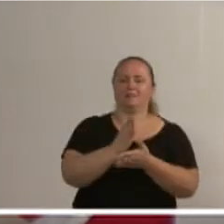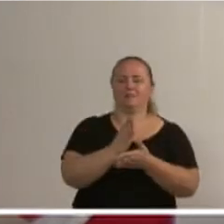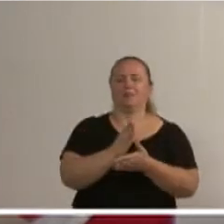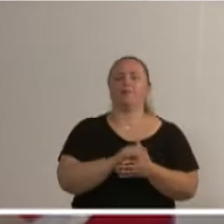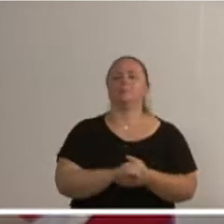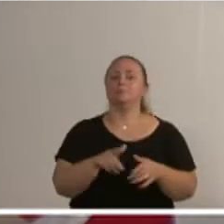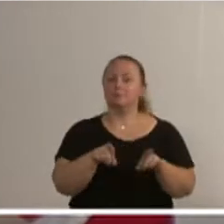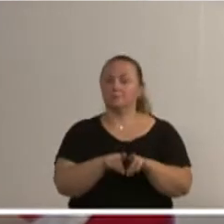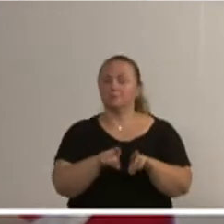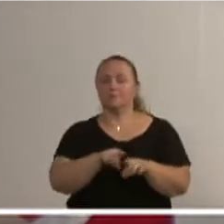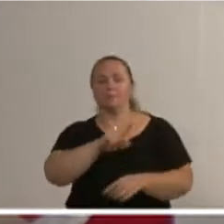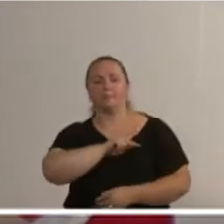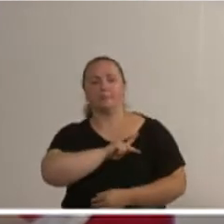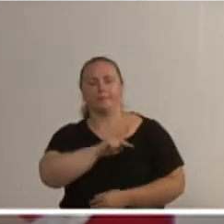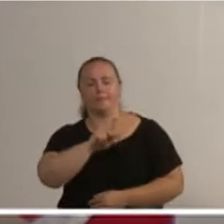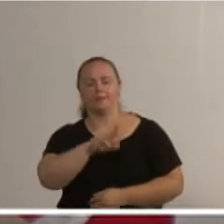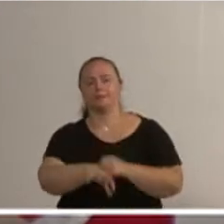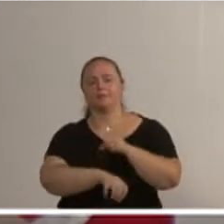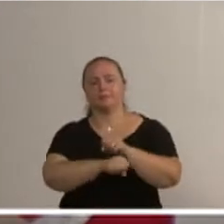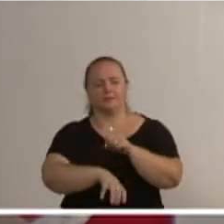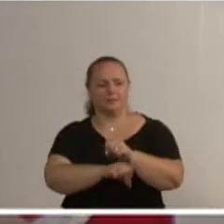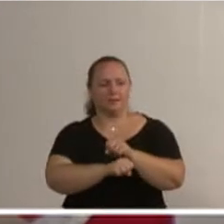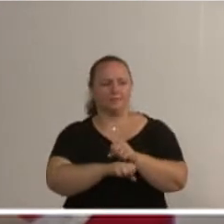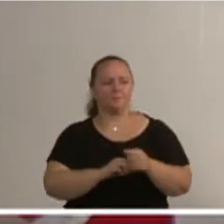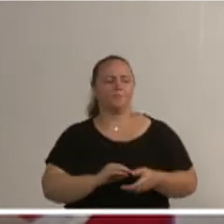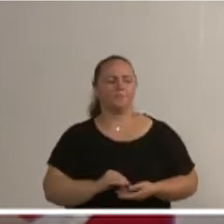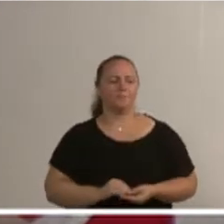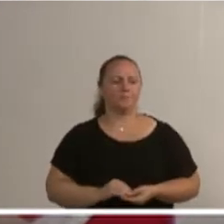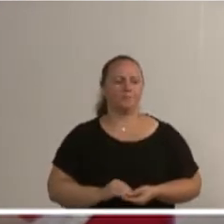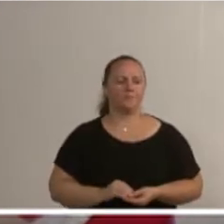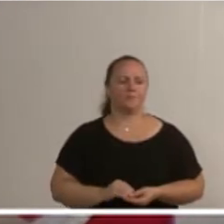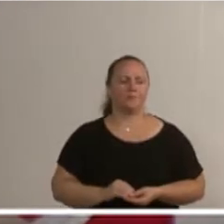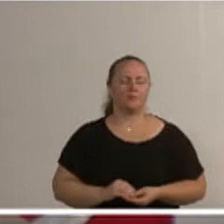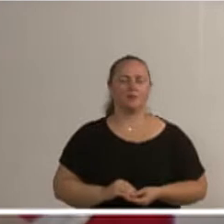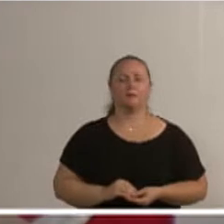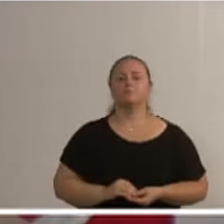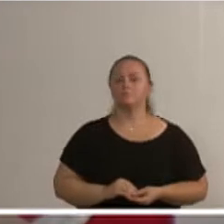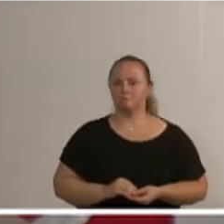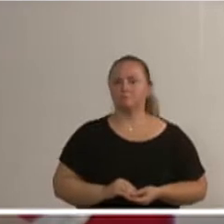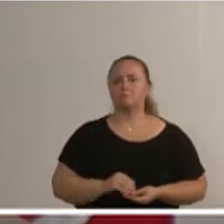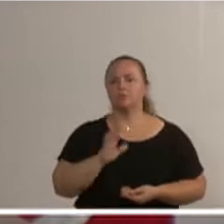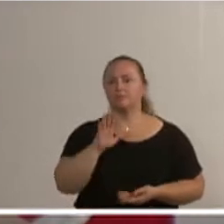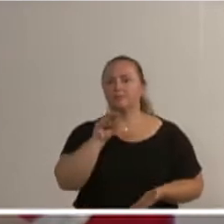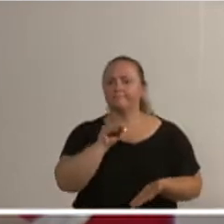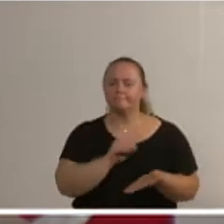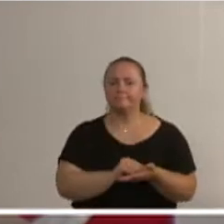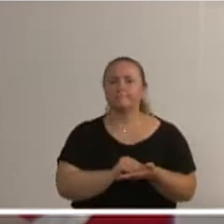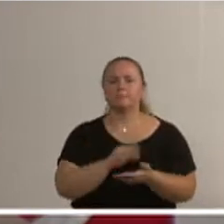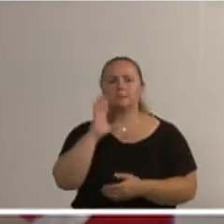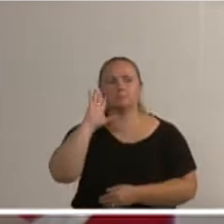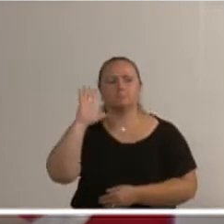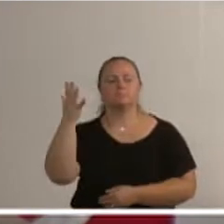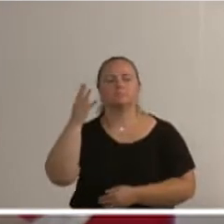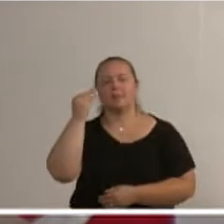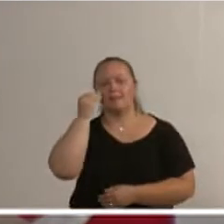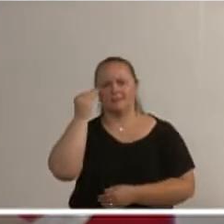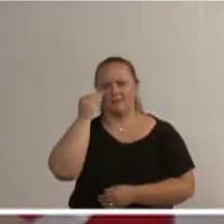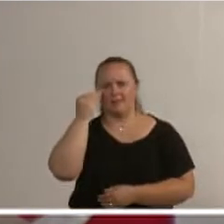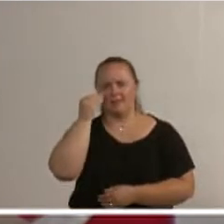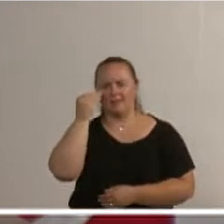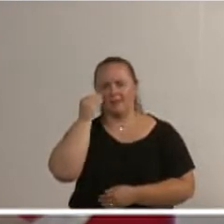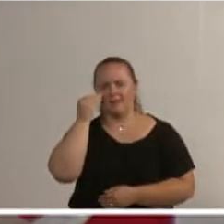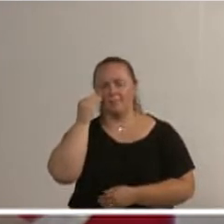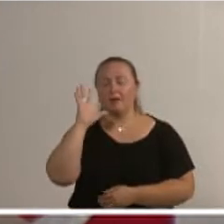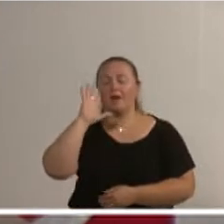CETERB, assim como o prefeito, que também não pôde estar aqui por agenda já marcada, têm a preocupação de tentar resolver e nós colocarmos um basta